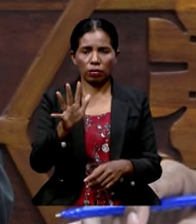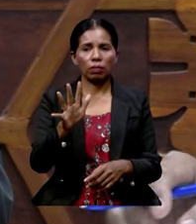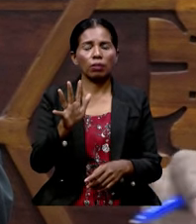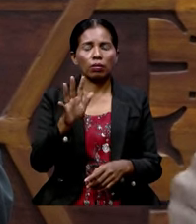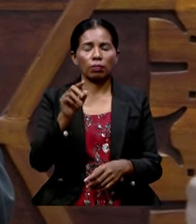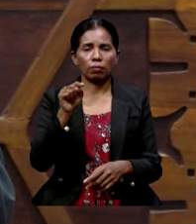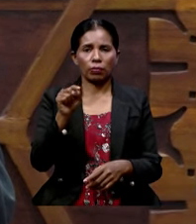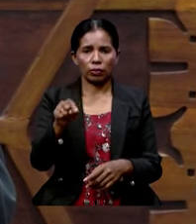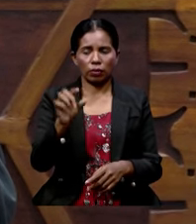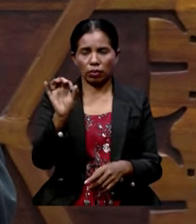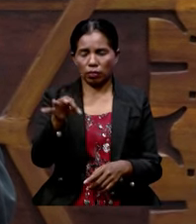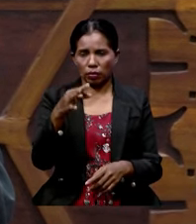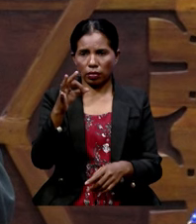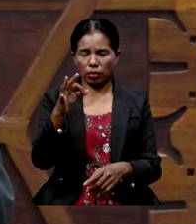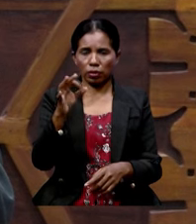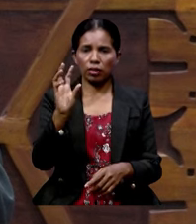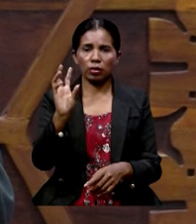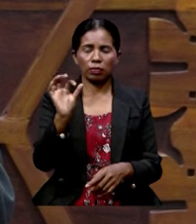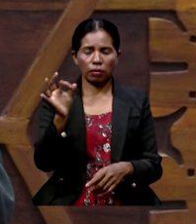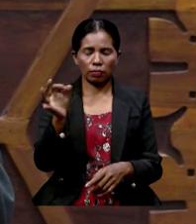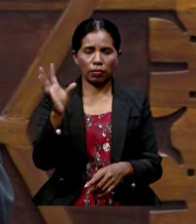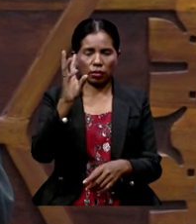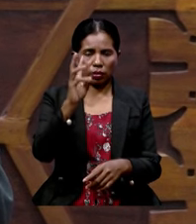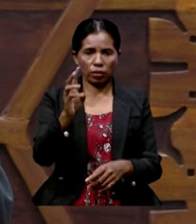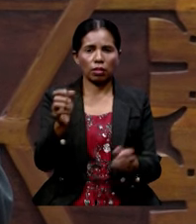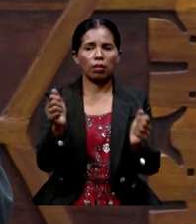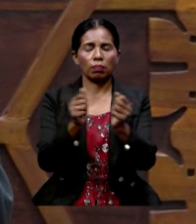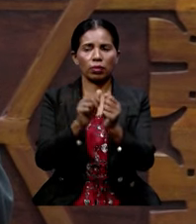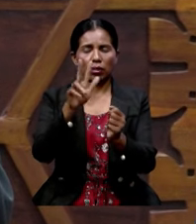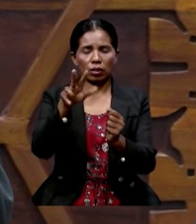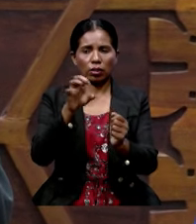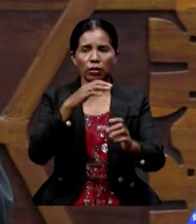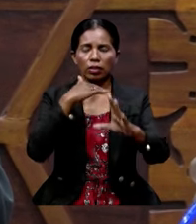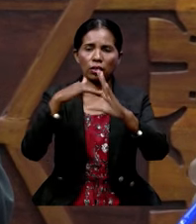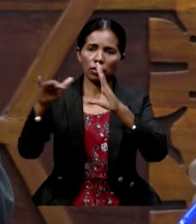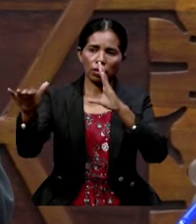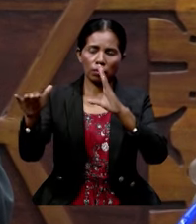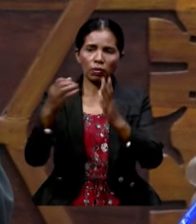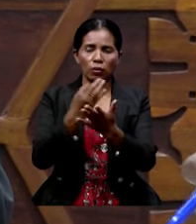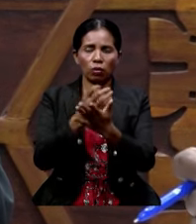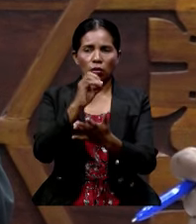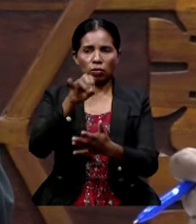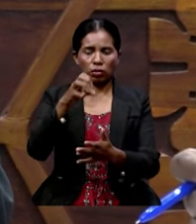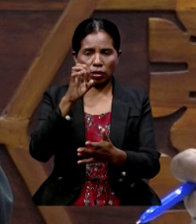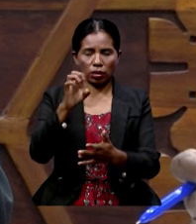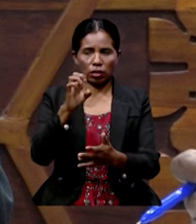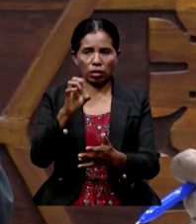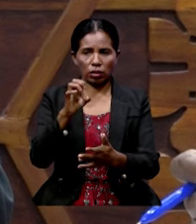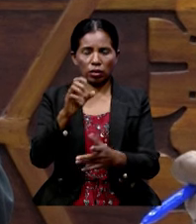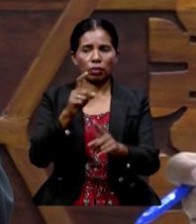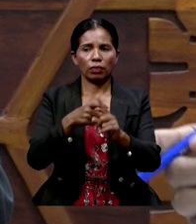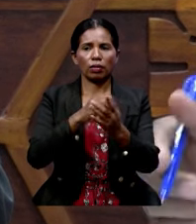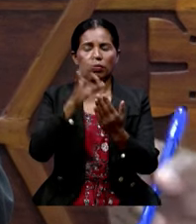305.96 composto Rusi 300 e tá transfere ba orçamento geral estado e a